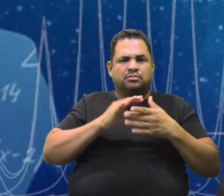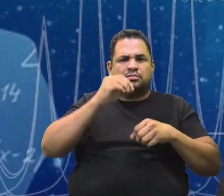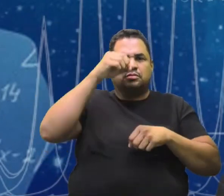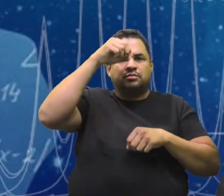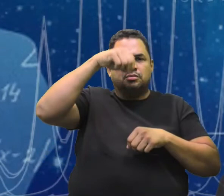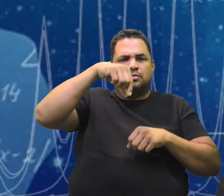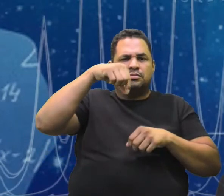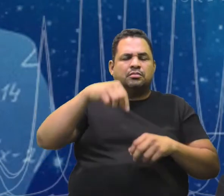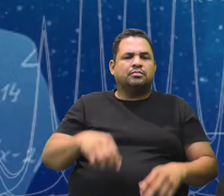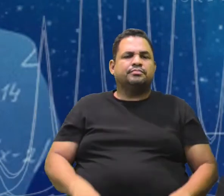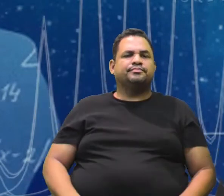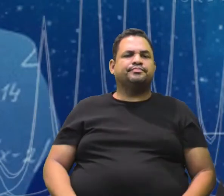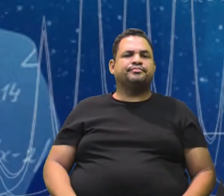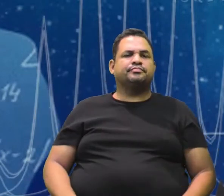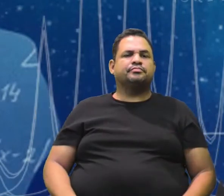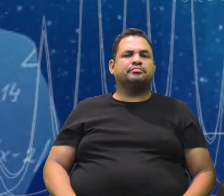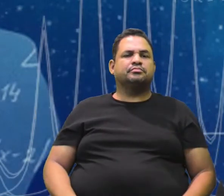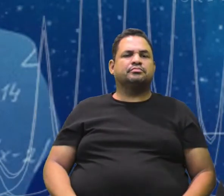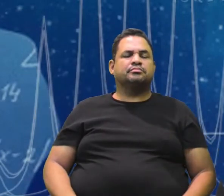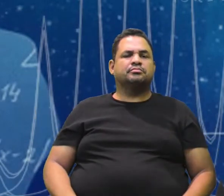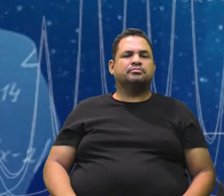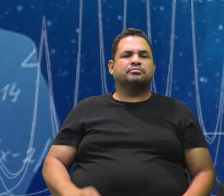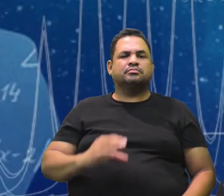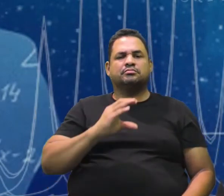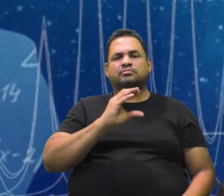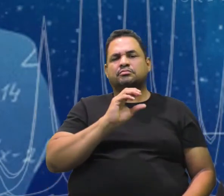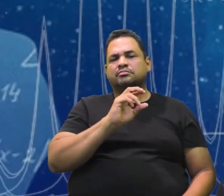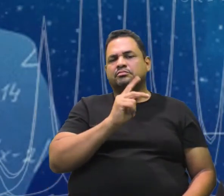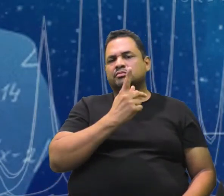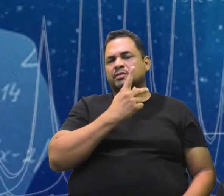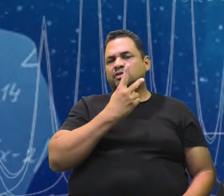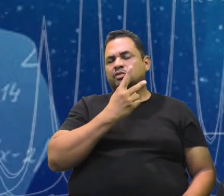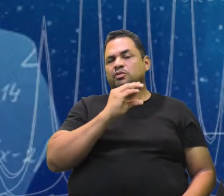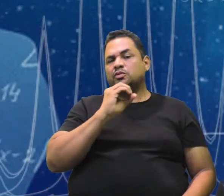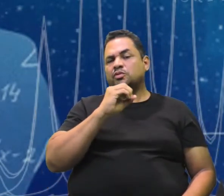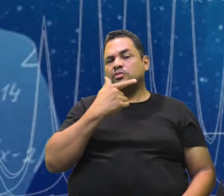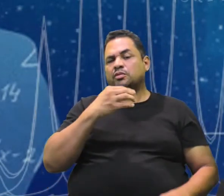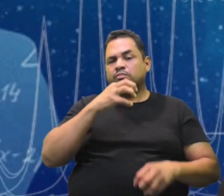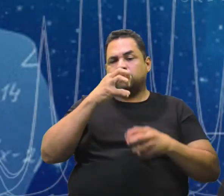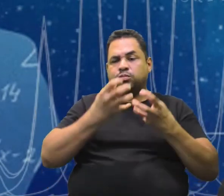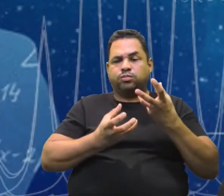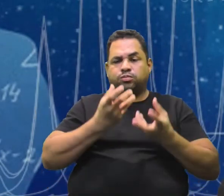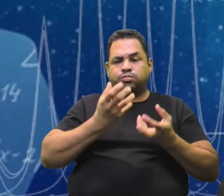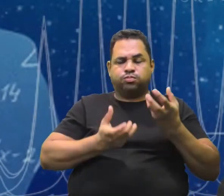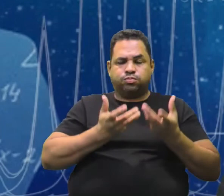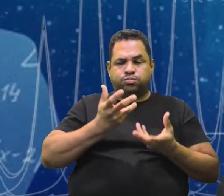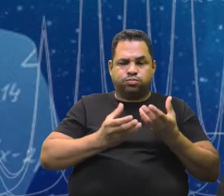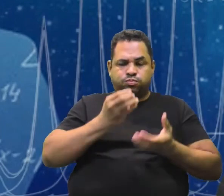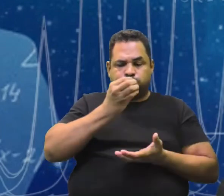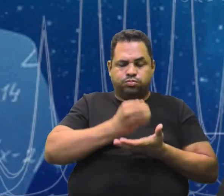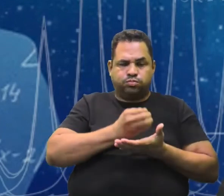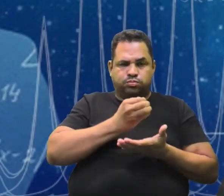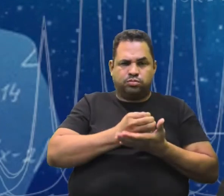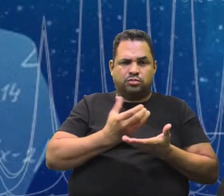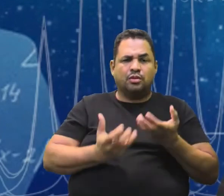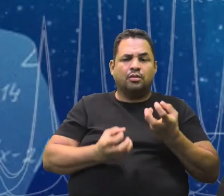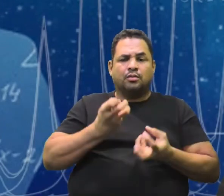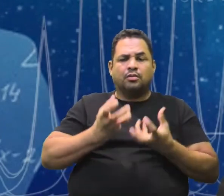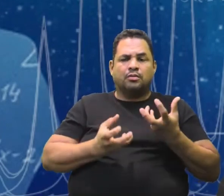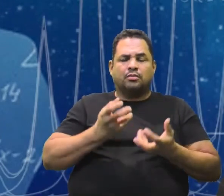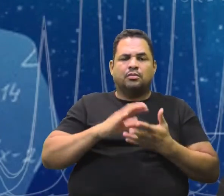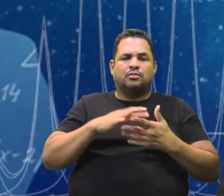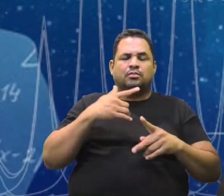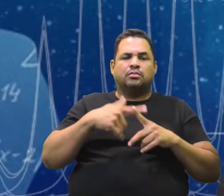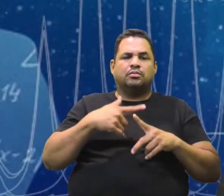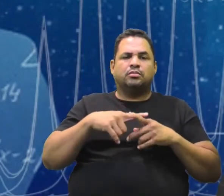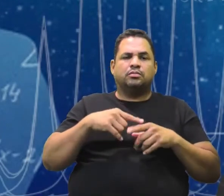nesse copo a água oxigenada, ela vai gerar borbulhas. É exatamente por quê?